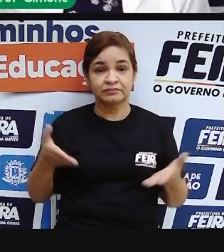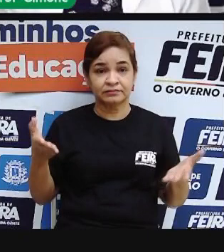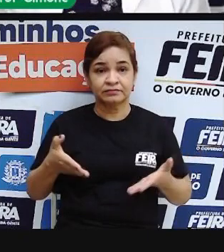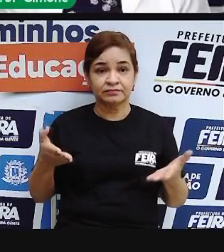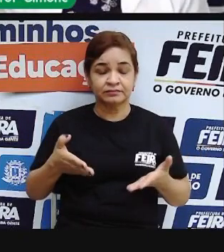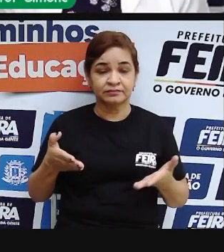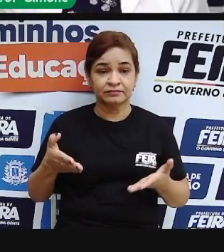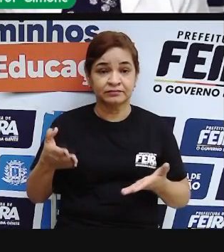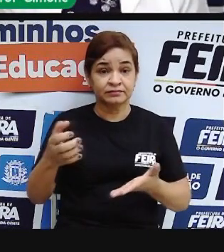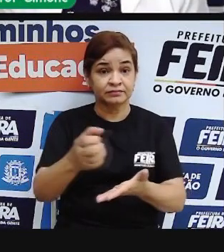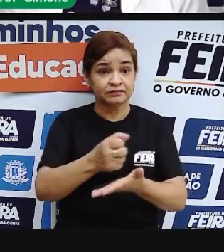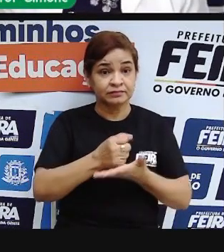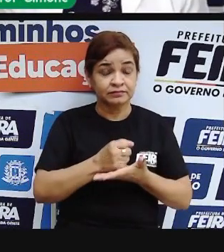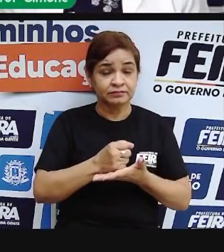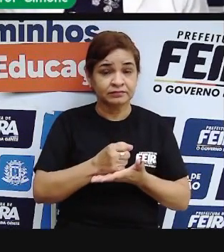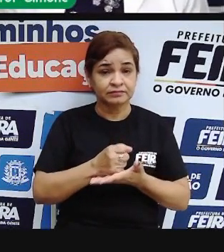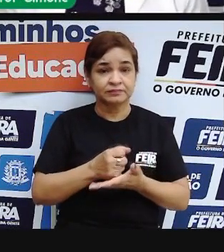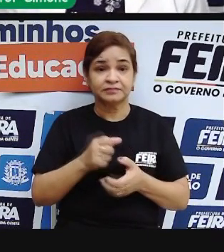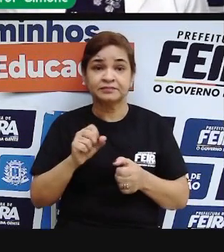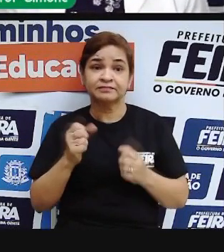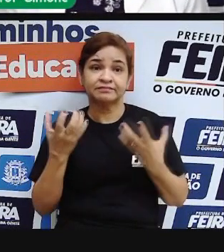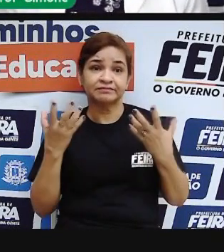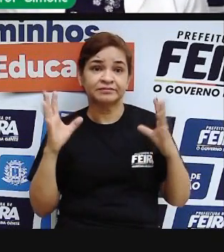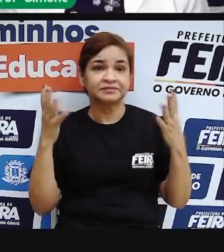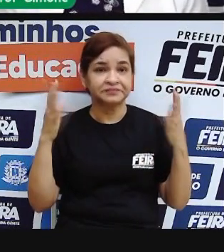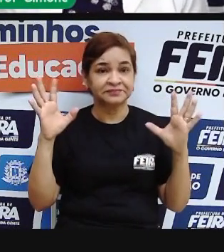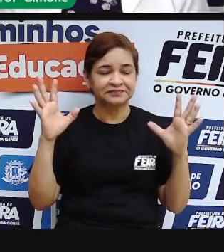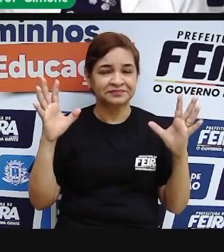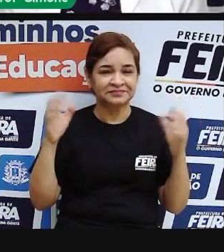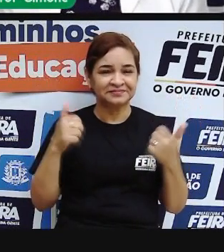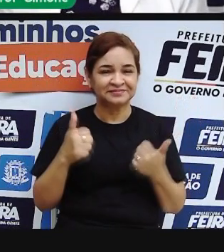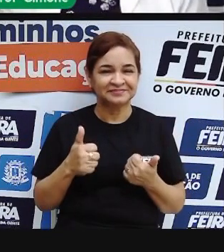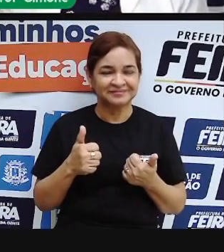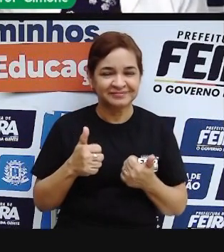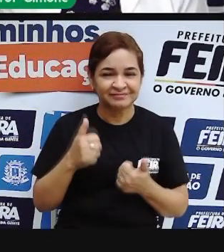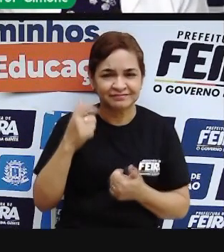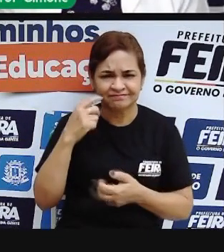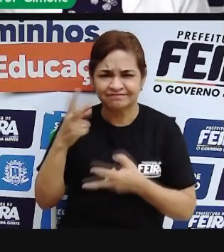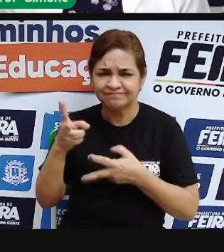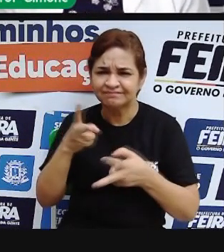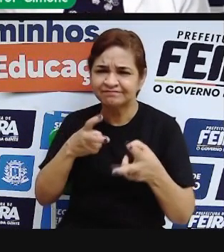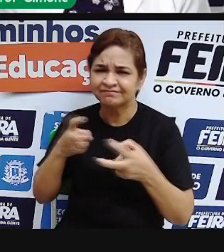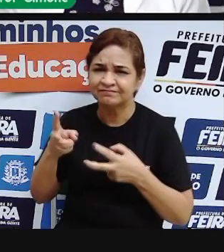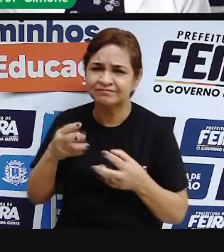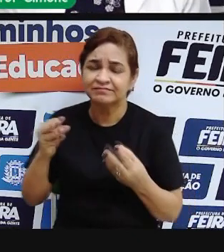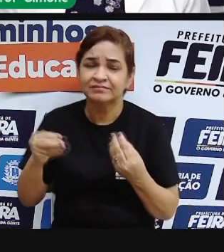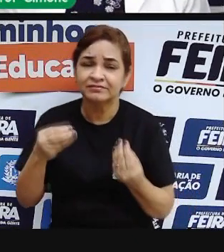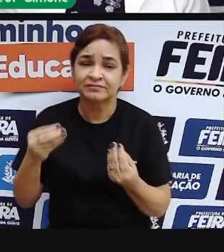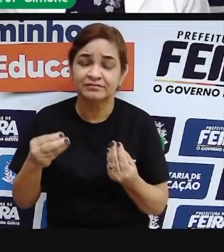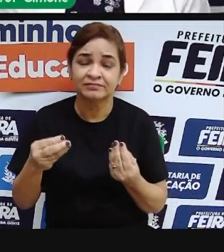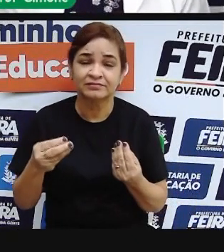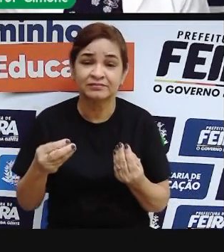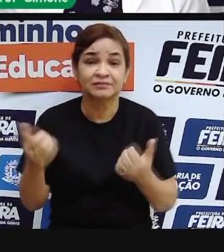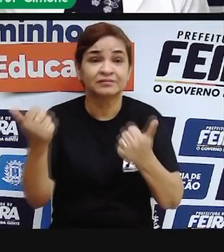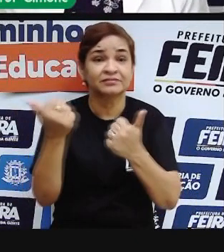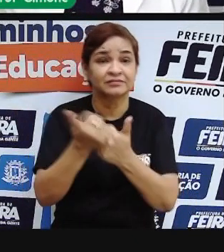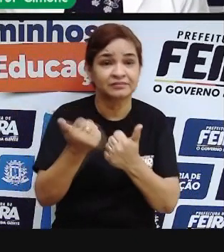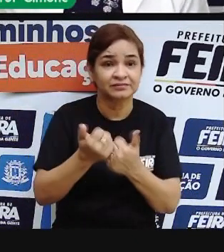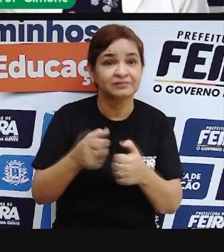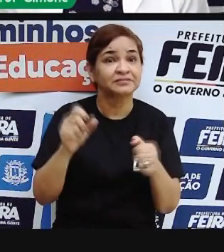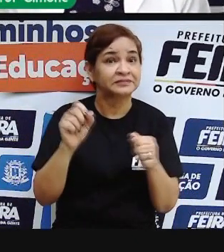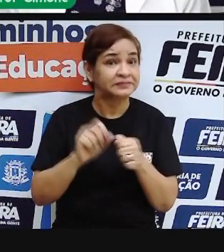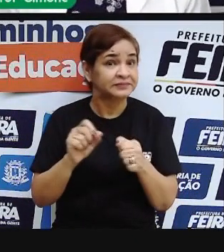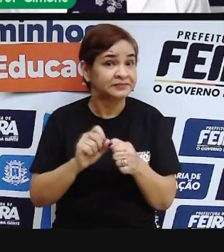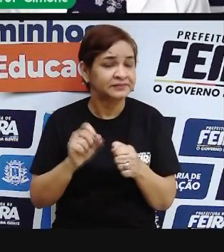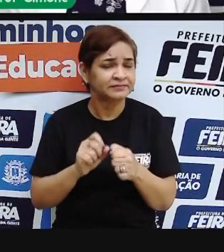nos ajudaram a criar os festejos juninos. Identifique as adaptações que nós brasileiros fizemos